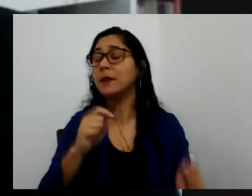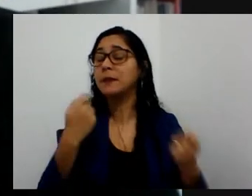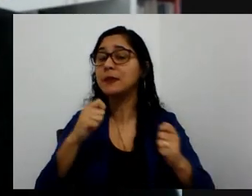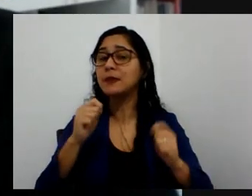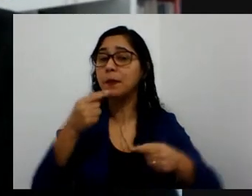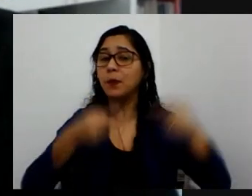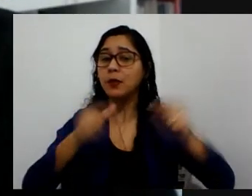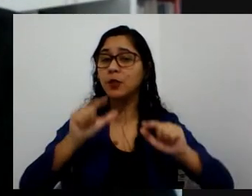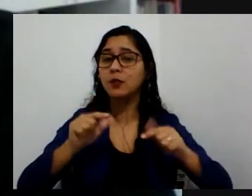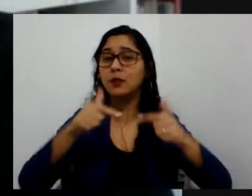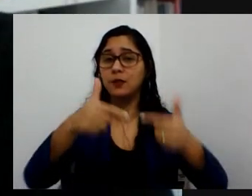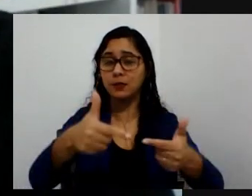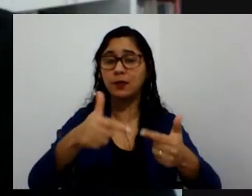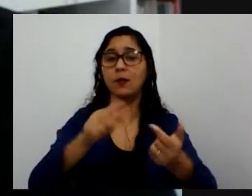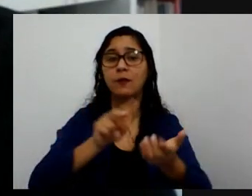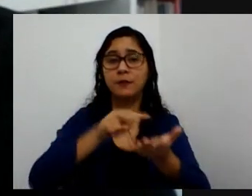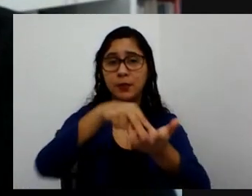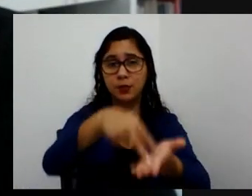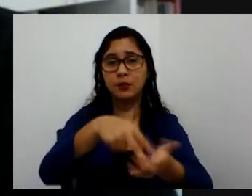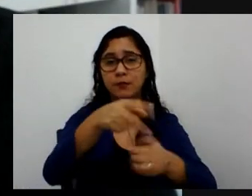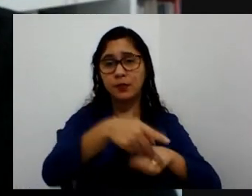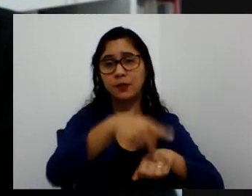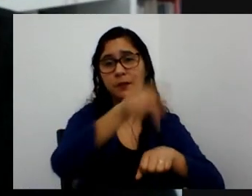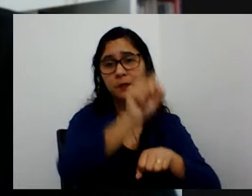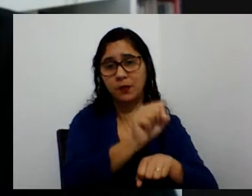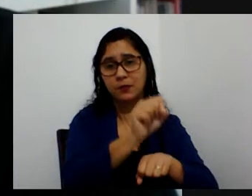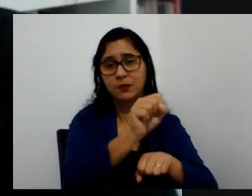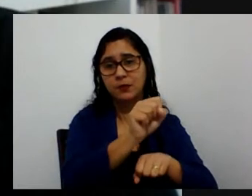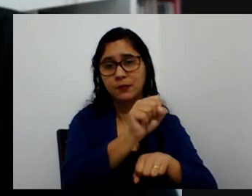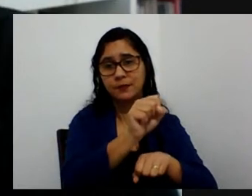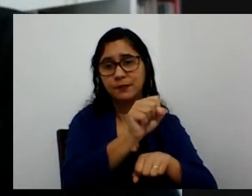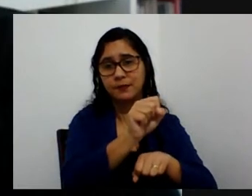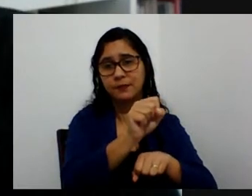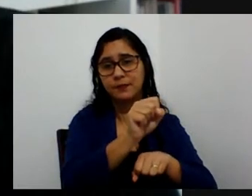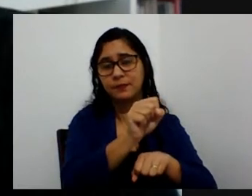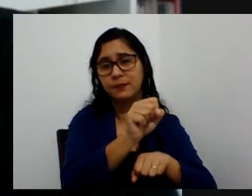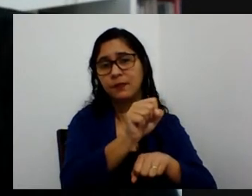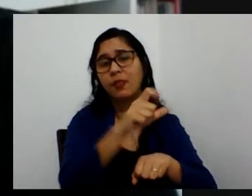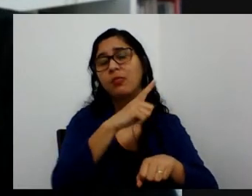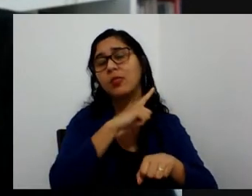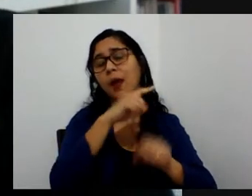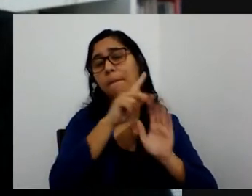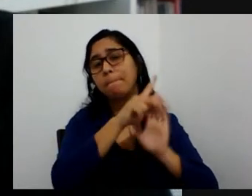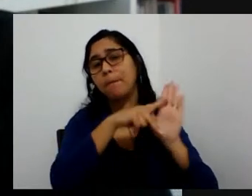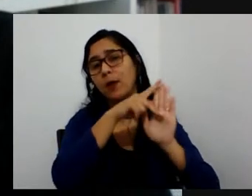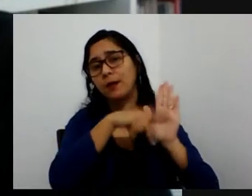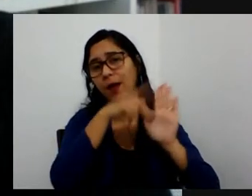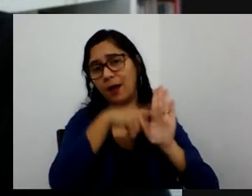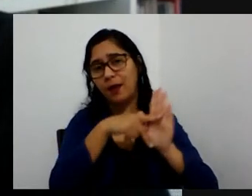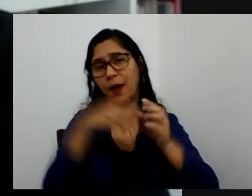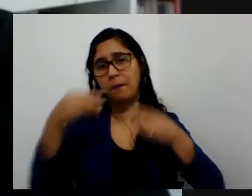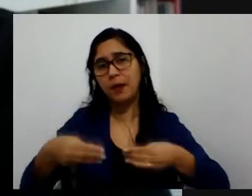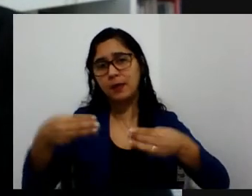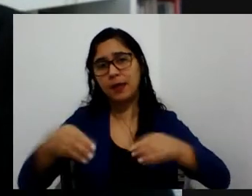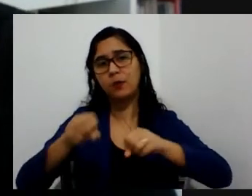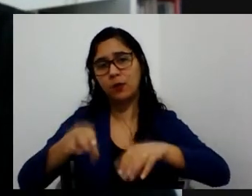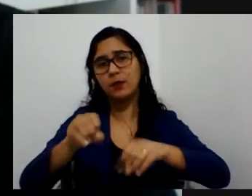na pós-graduação, ela vem de uma portaria, né, do Ministério da Educação de 2016.